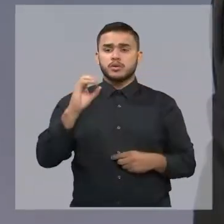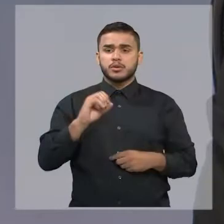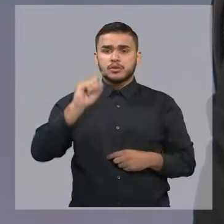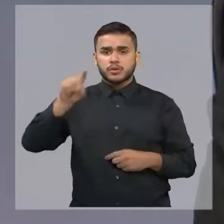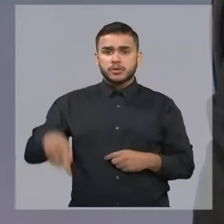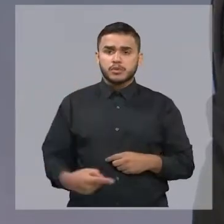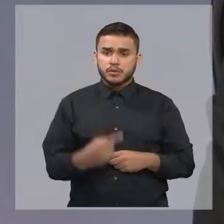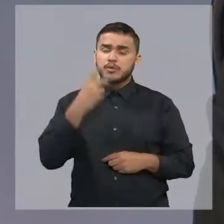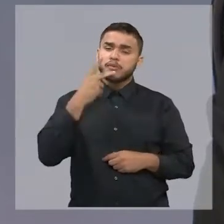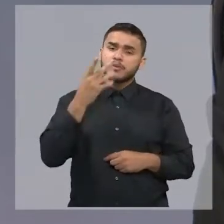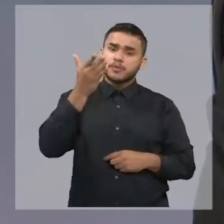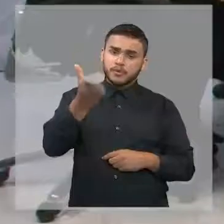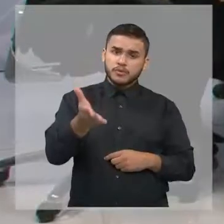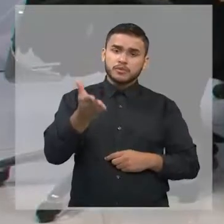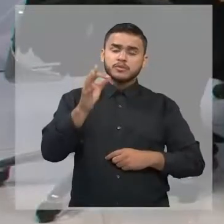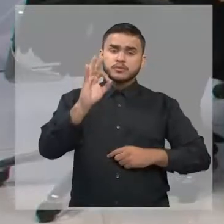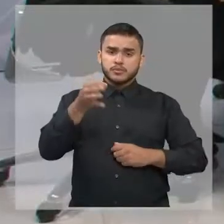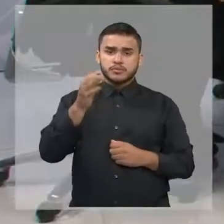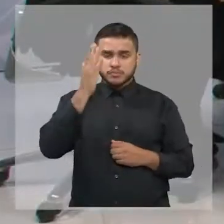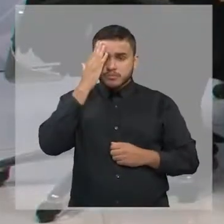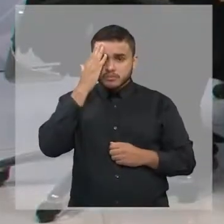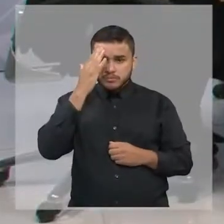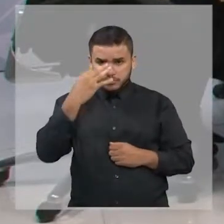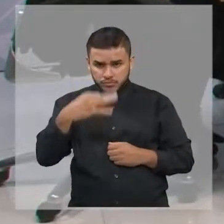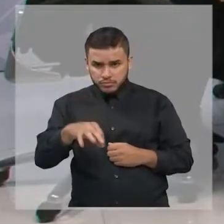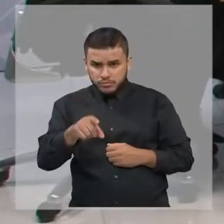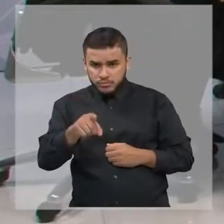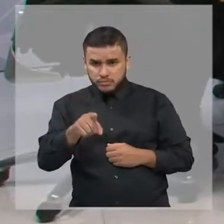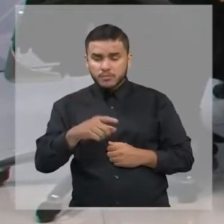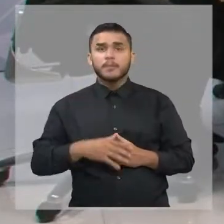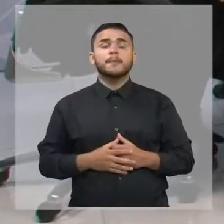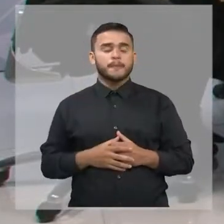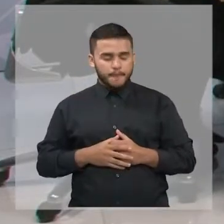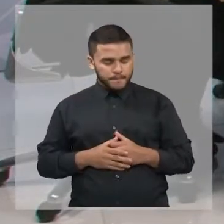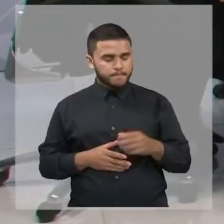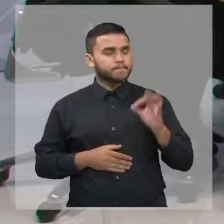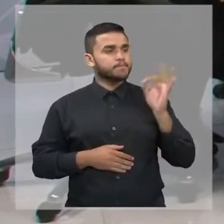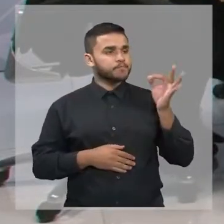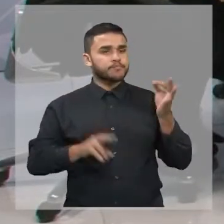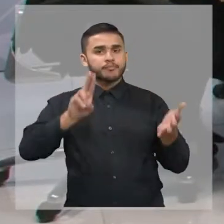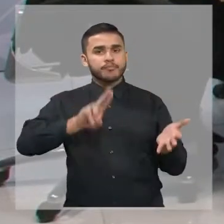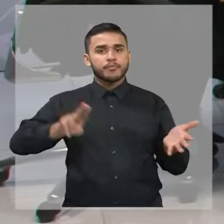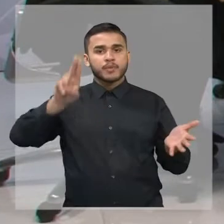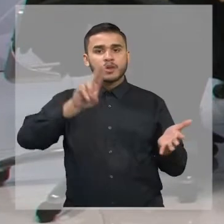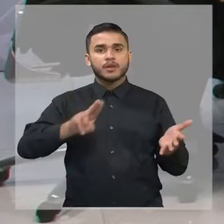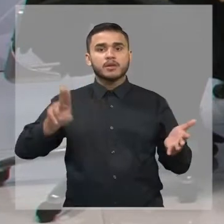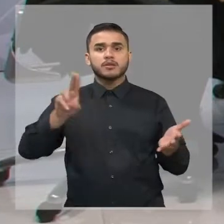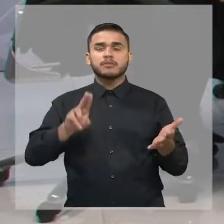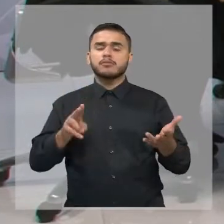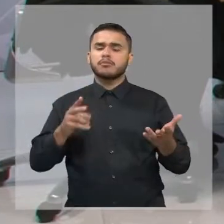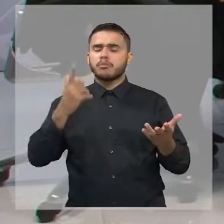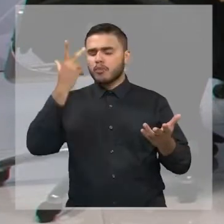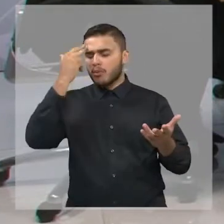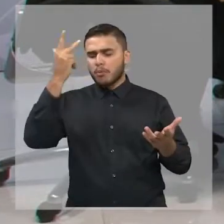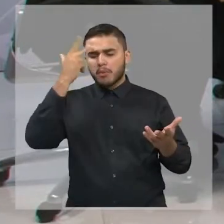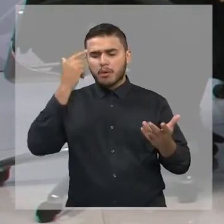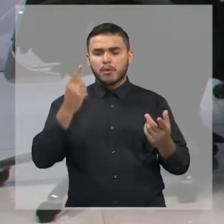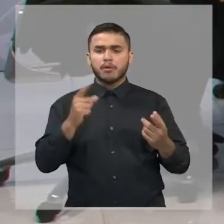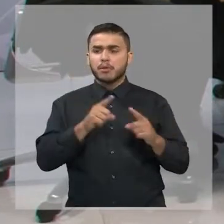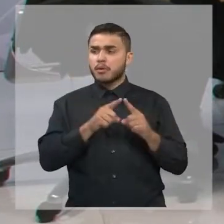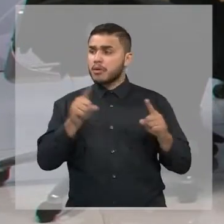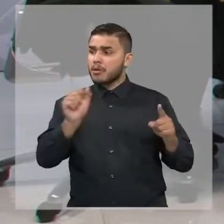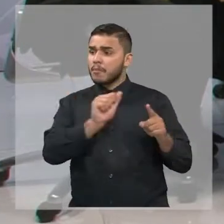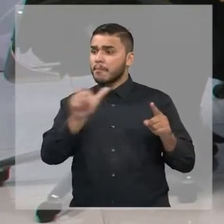você mencionou aqui posteriormente. Estou dizendo que a universidade está passando por uma situação muito mais confortável do que essas pessoas.